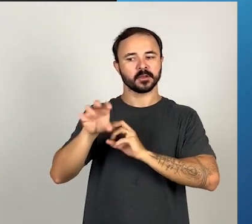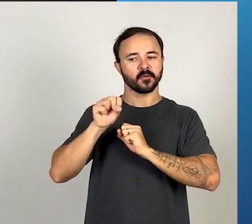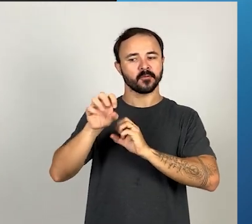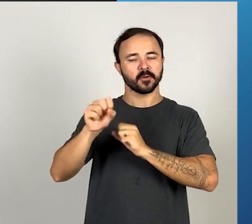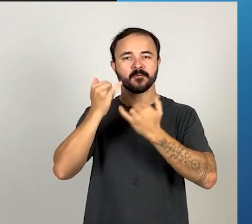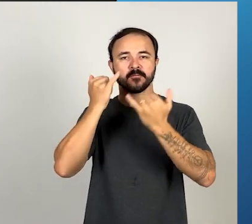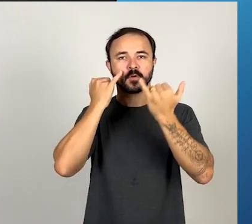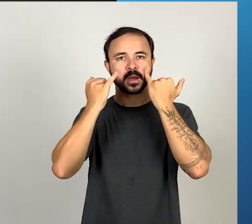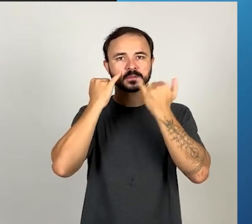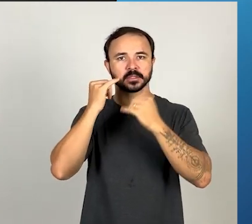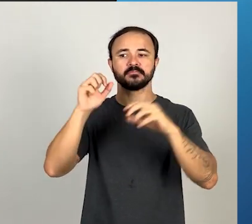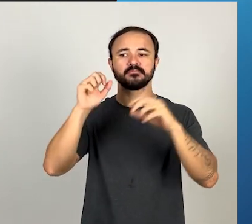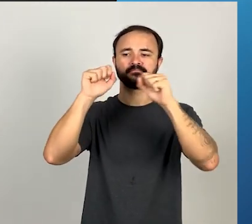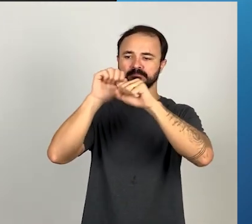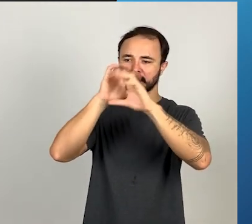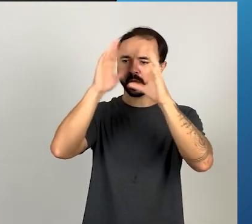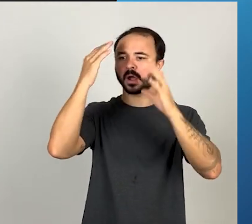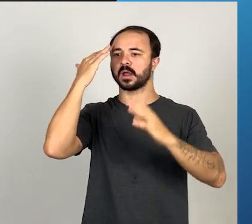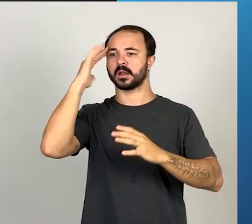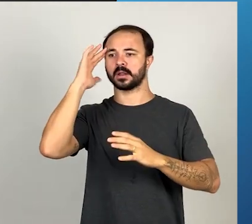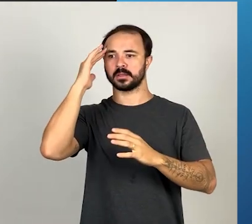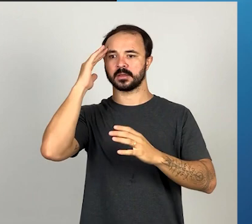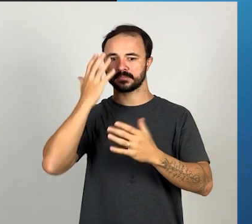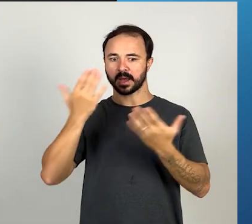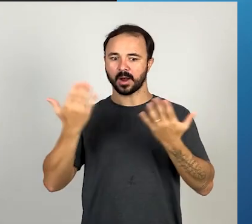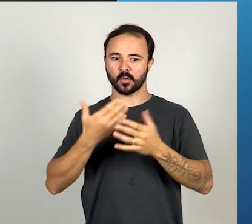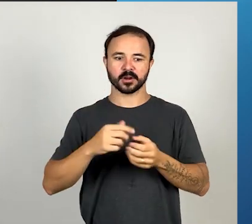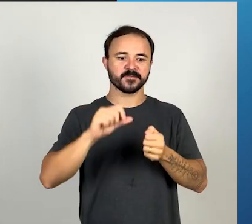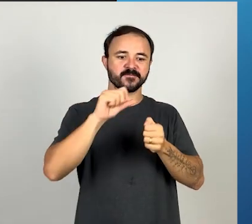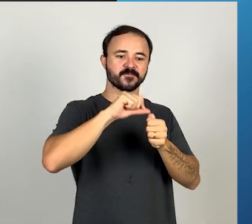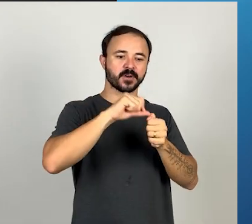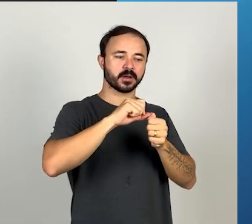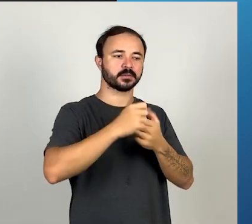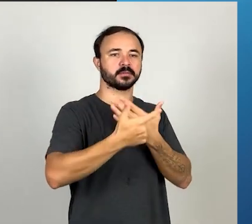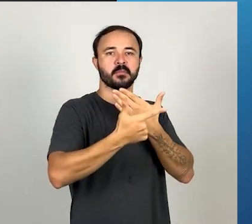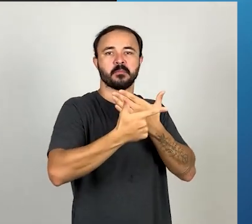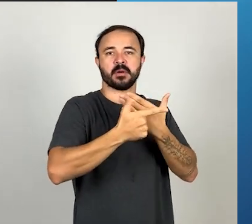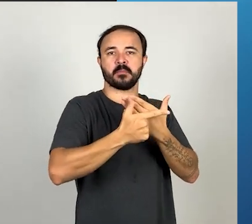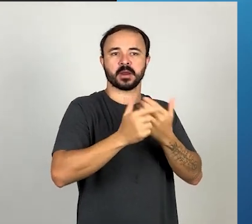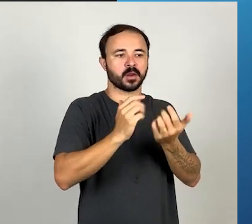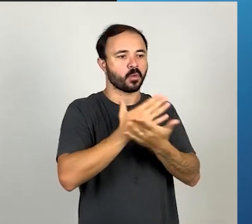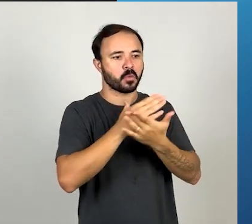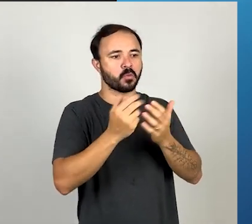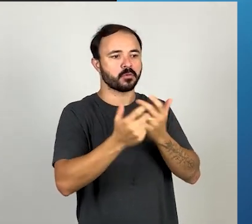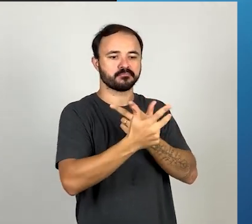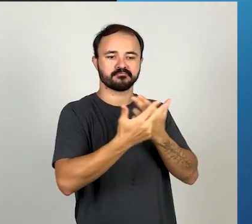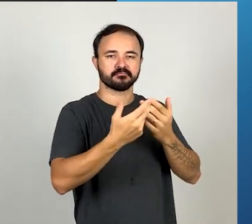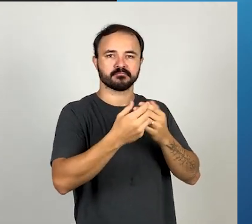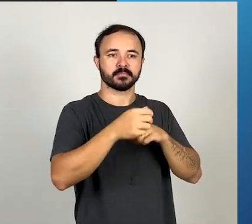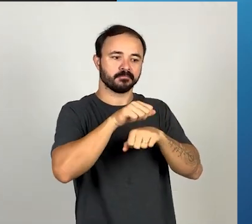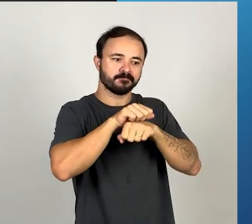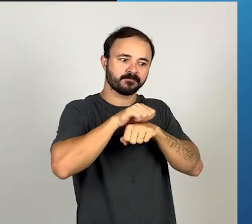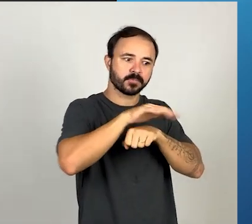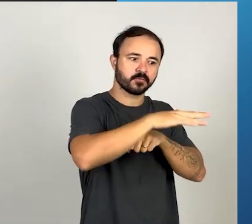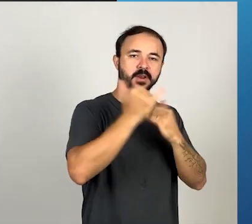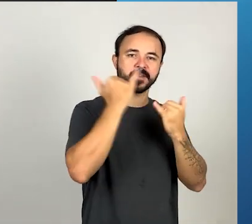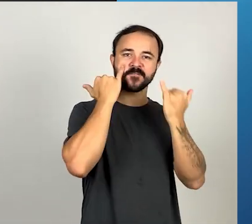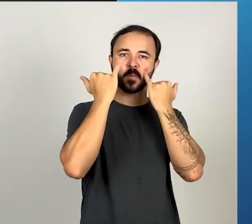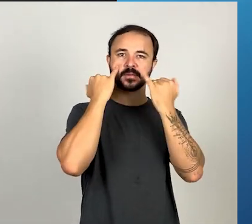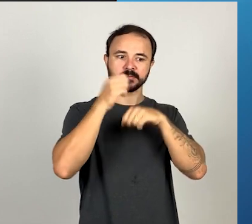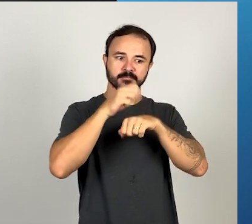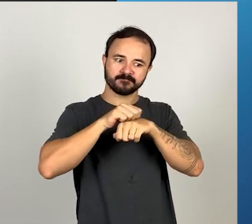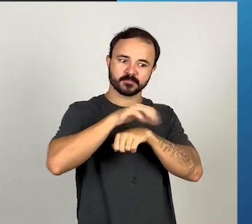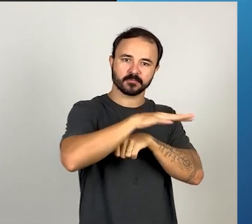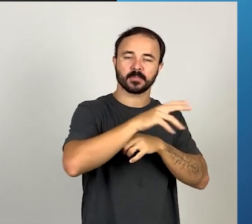o controlador. Imediatamente o nosso programa vai ser reconhecido e o LED vai começar a piscar de acordo com o que